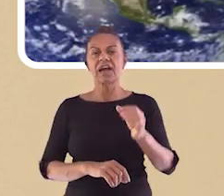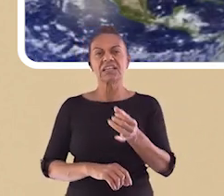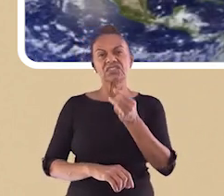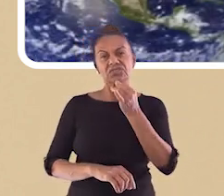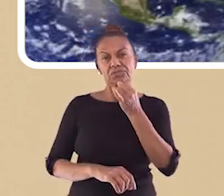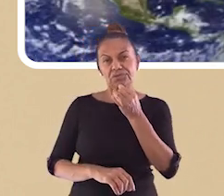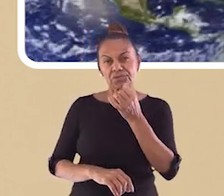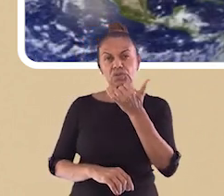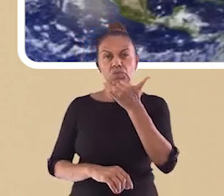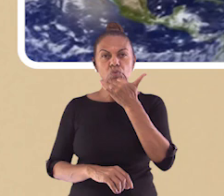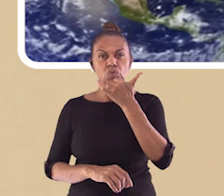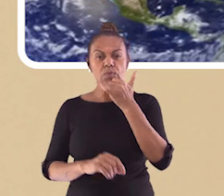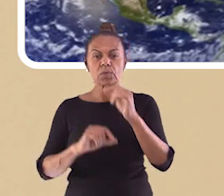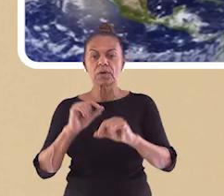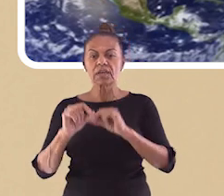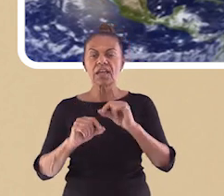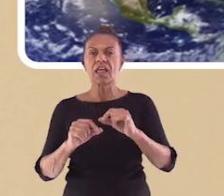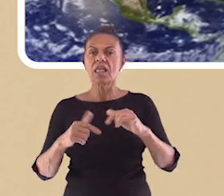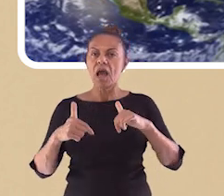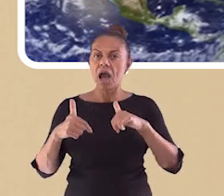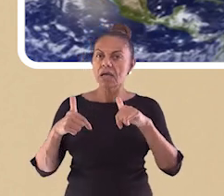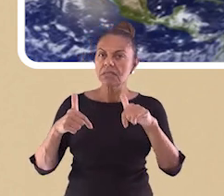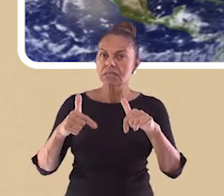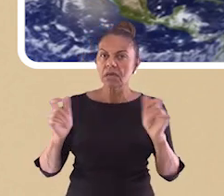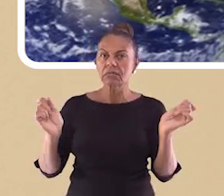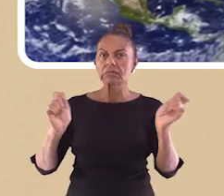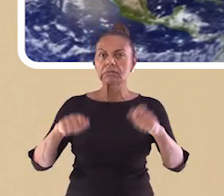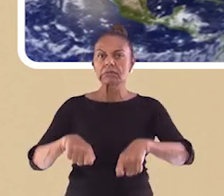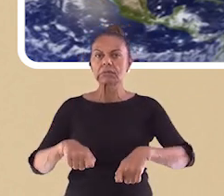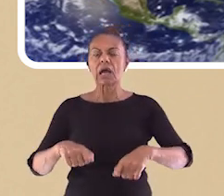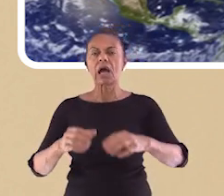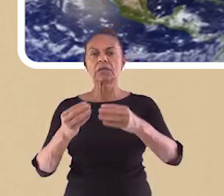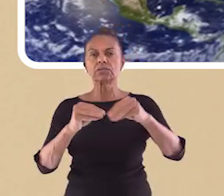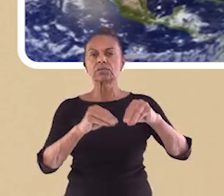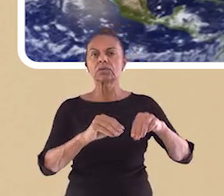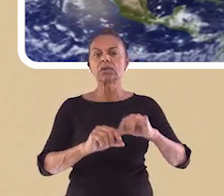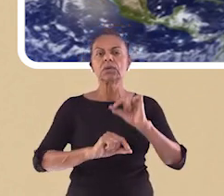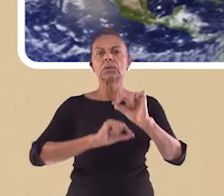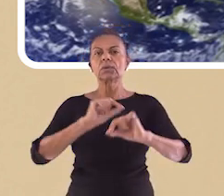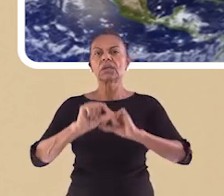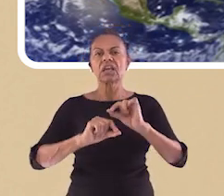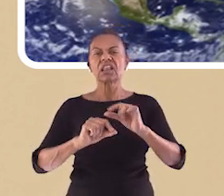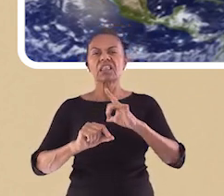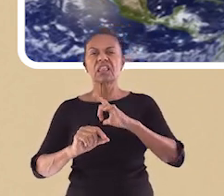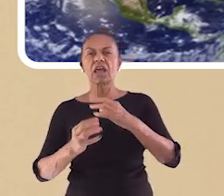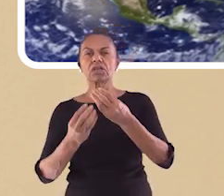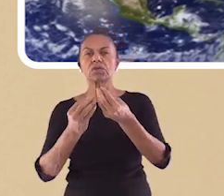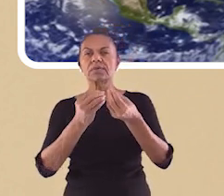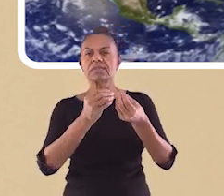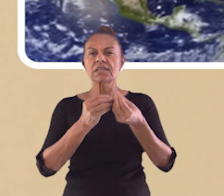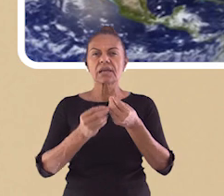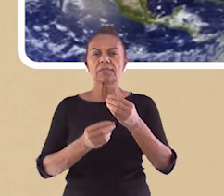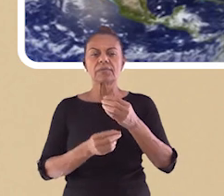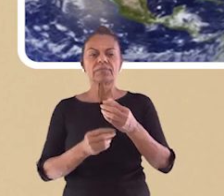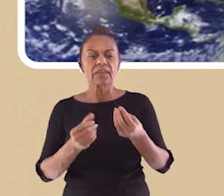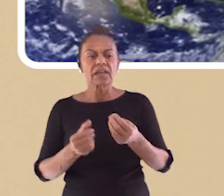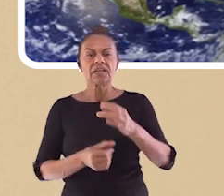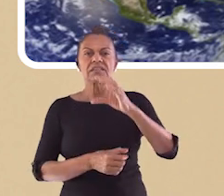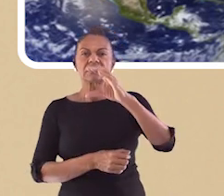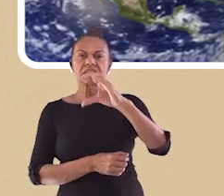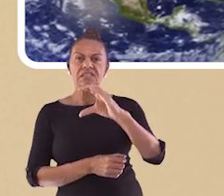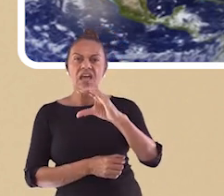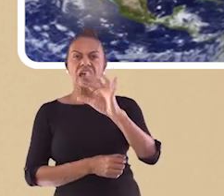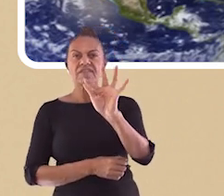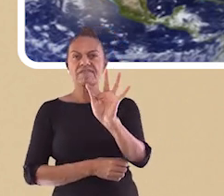mas infelizmente existem algumas ações que podem destruir essa camada, como o lançamento na atmosfera do conjunto de